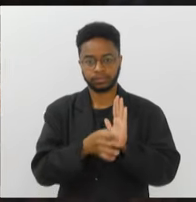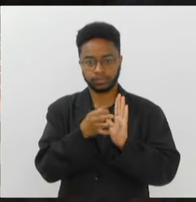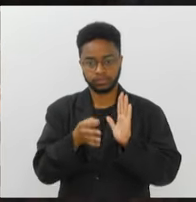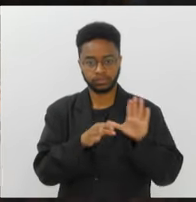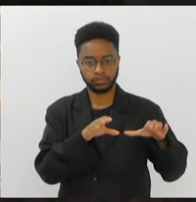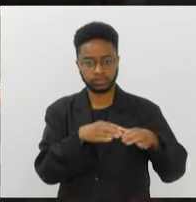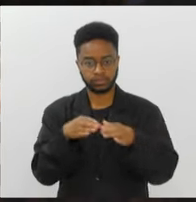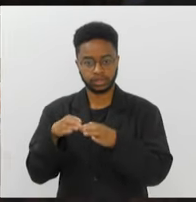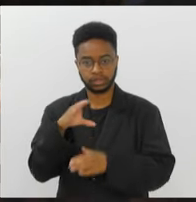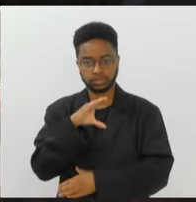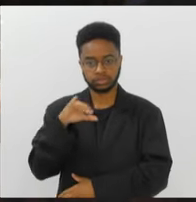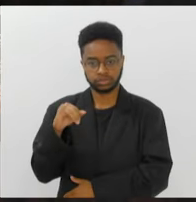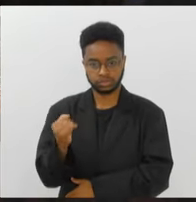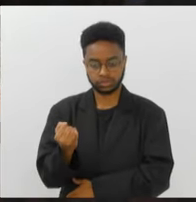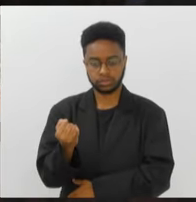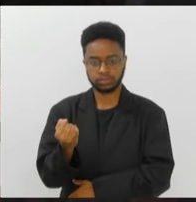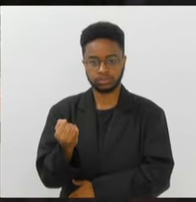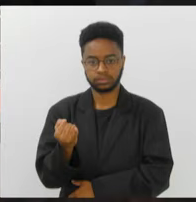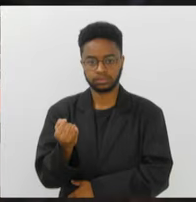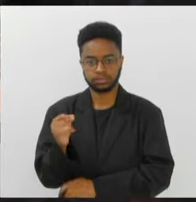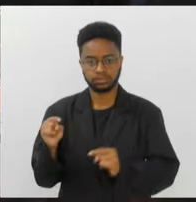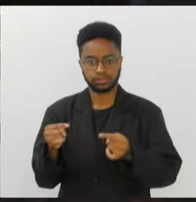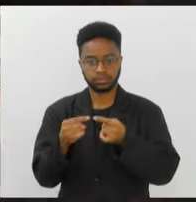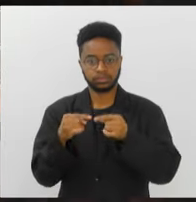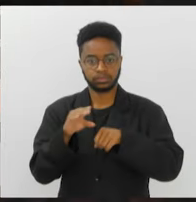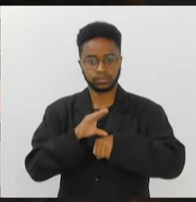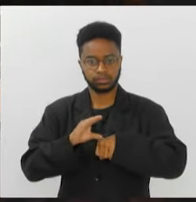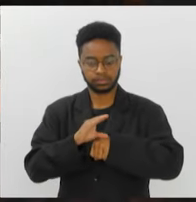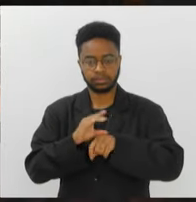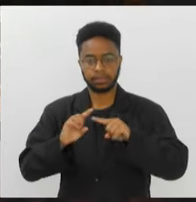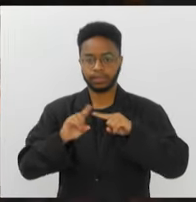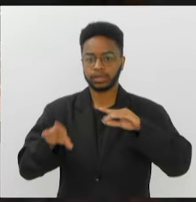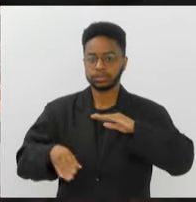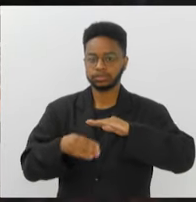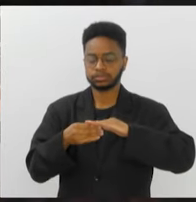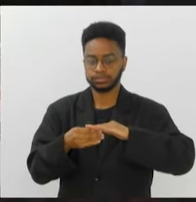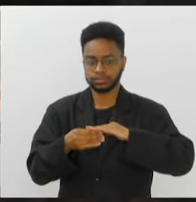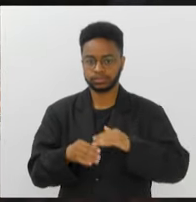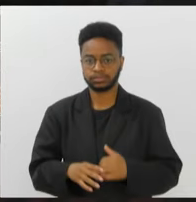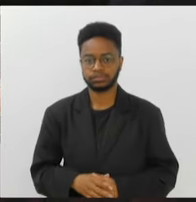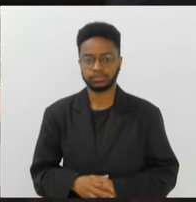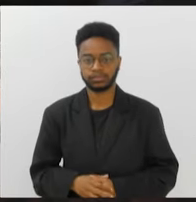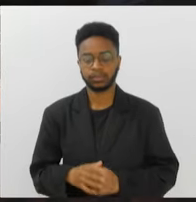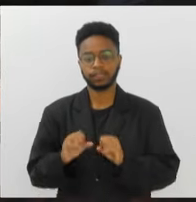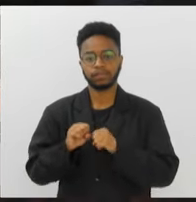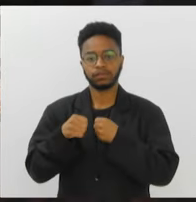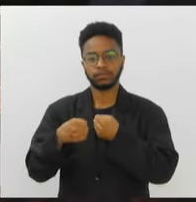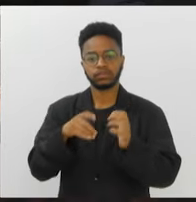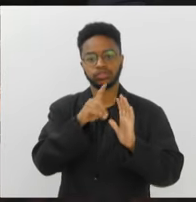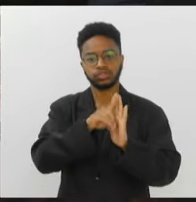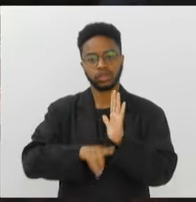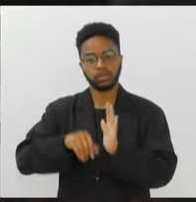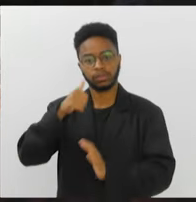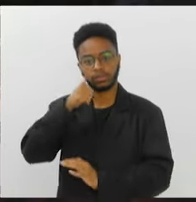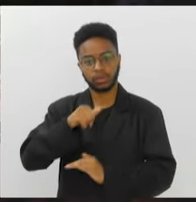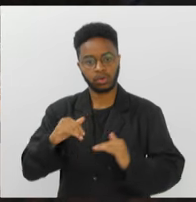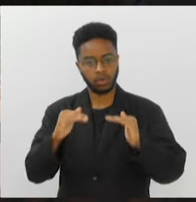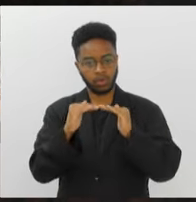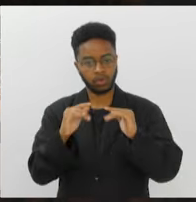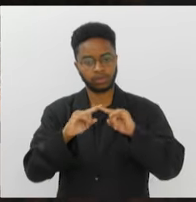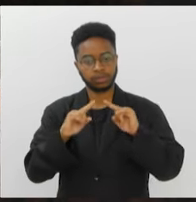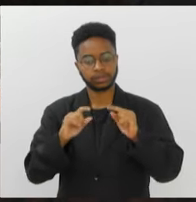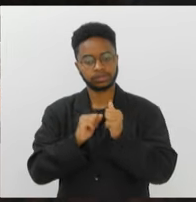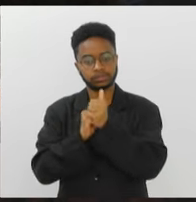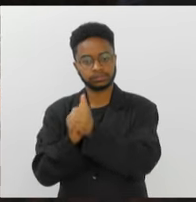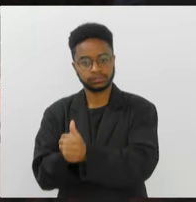comissões Constituição e Justiça, pela constitucionalidade com emenda, Defesa dos Direitos da Mulher, favorável com a emenda